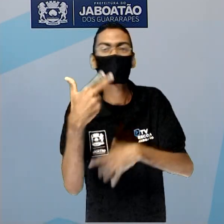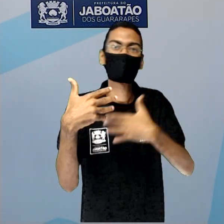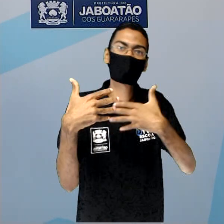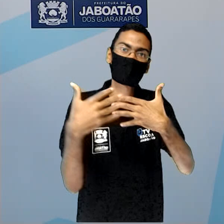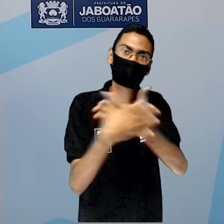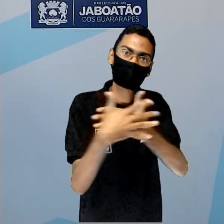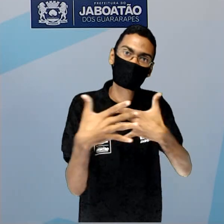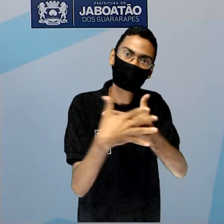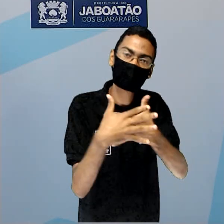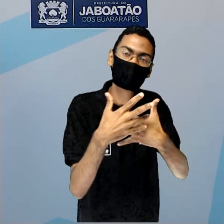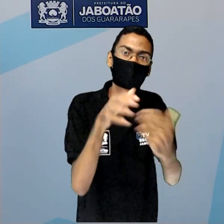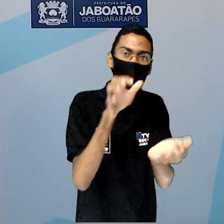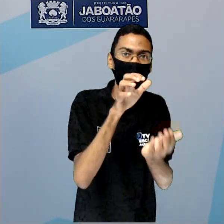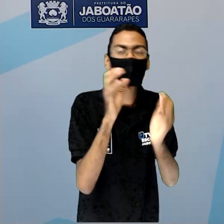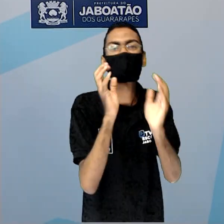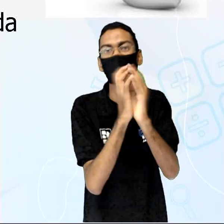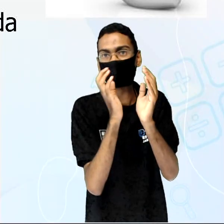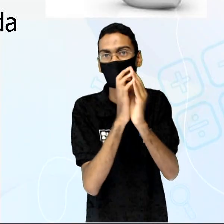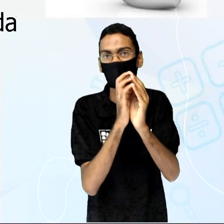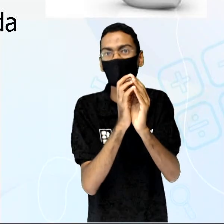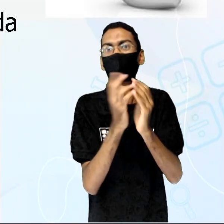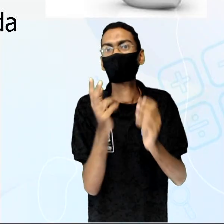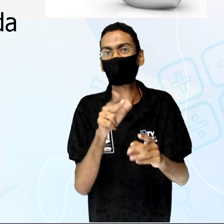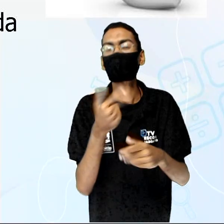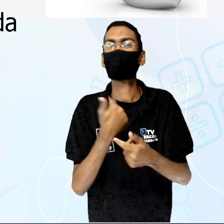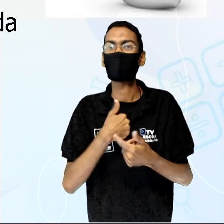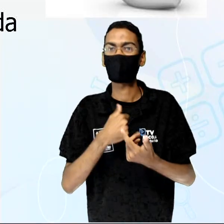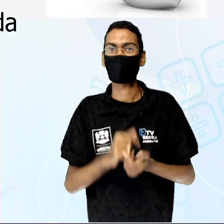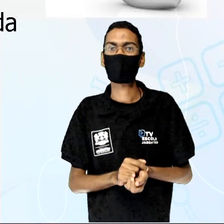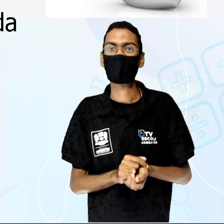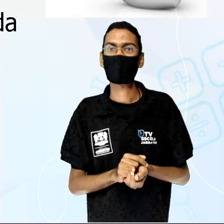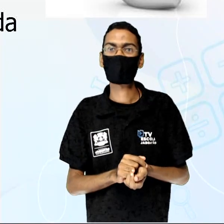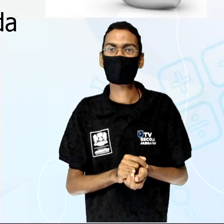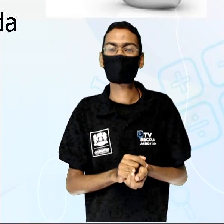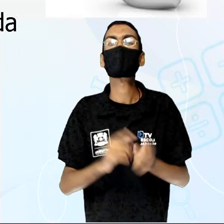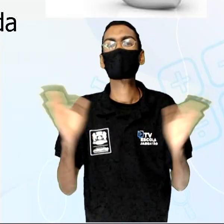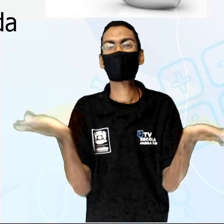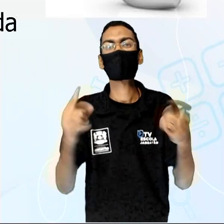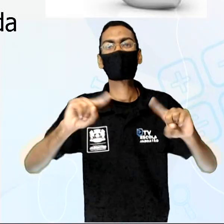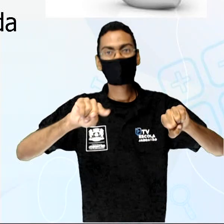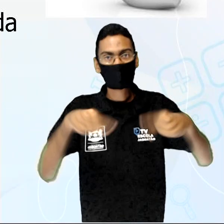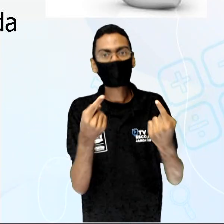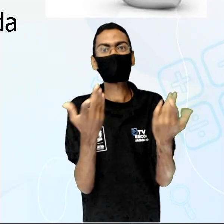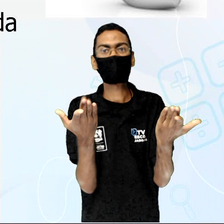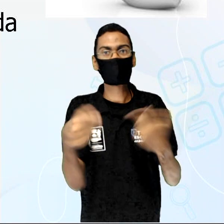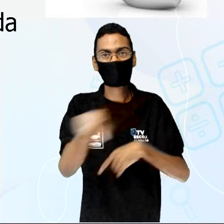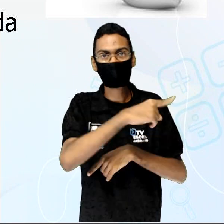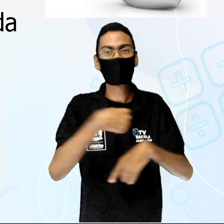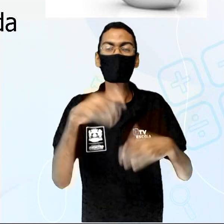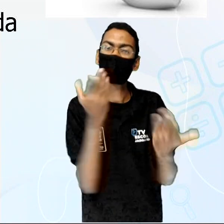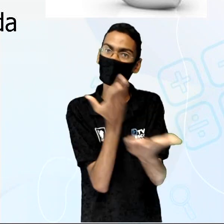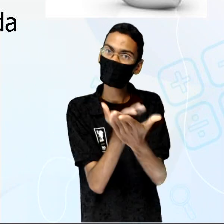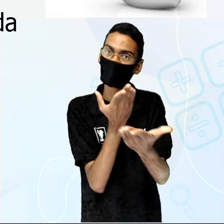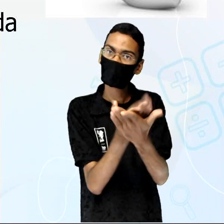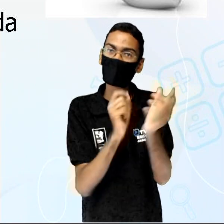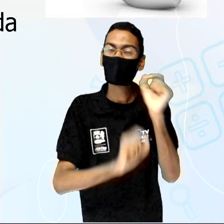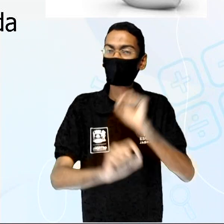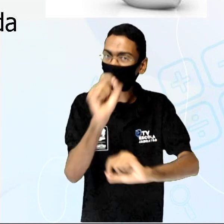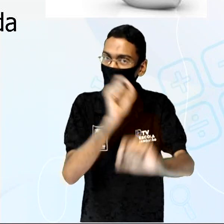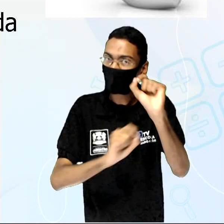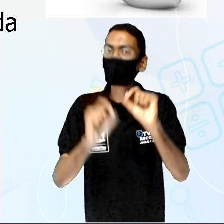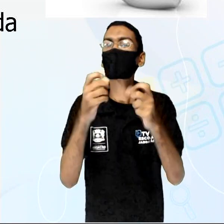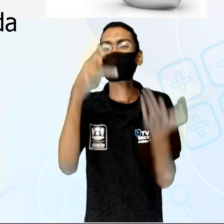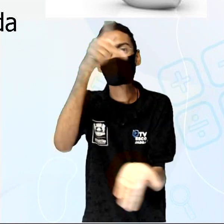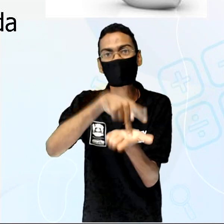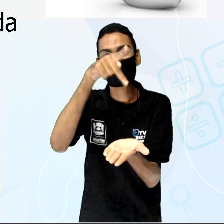e muita história. Bom, agora tem um desafio para você. Gente, depois dessa aula, que foi, na verdade, tá,